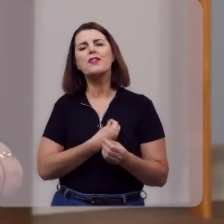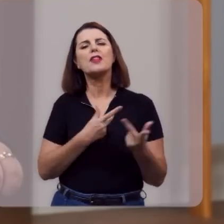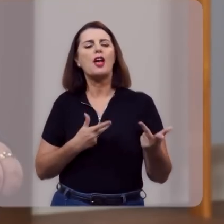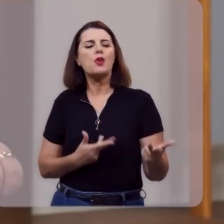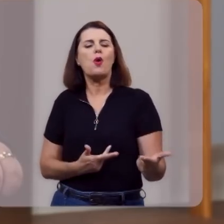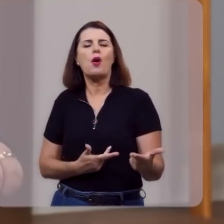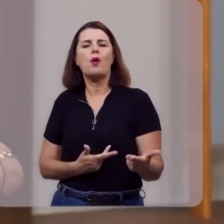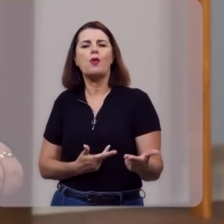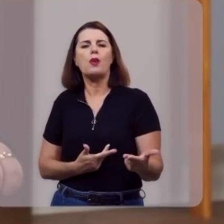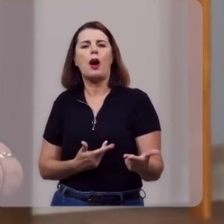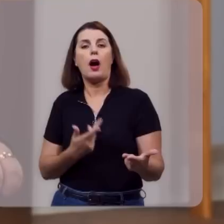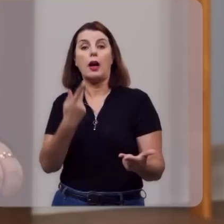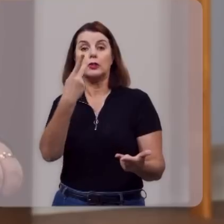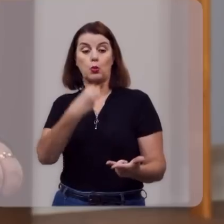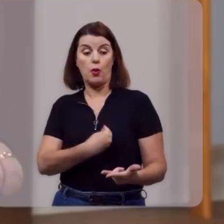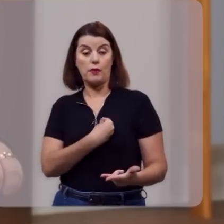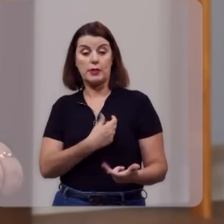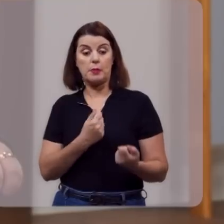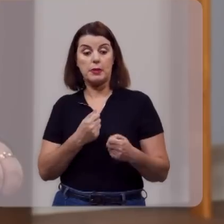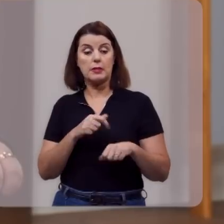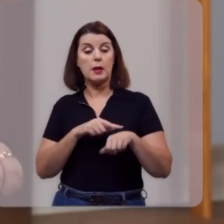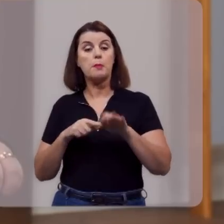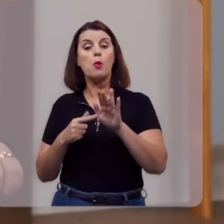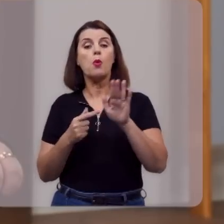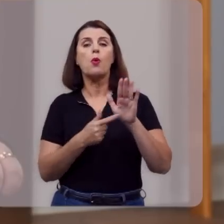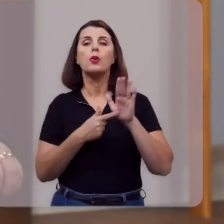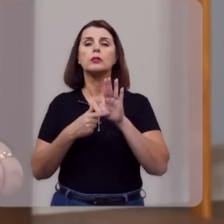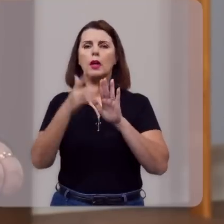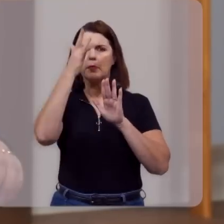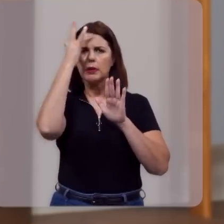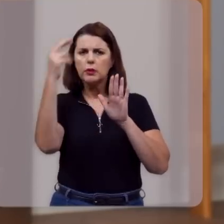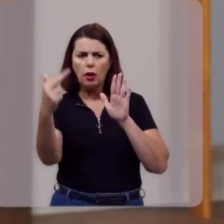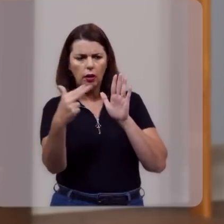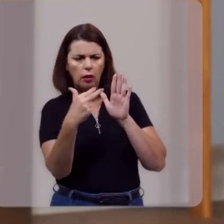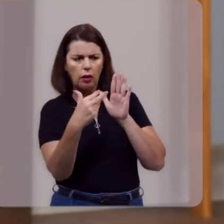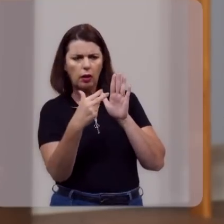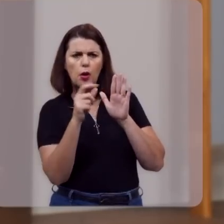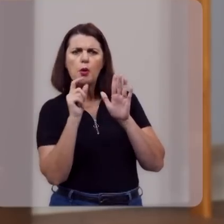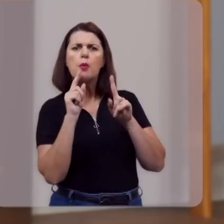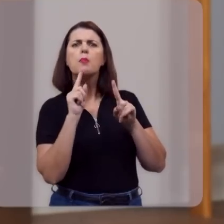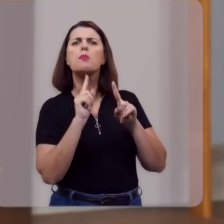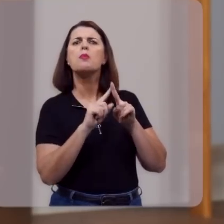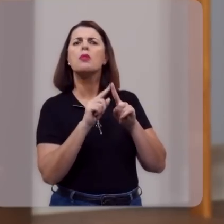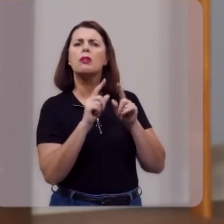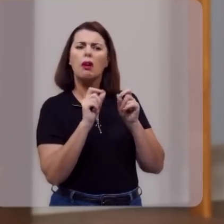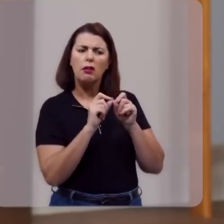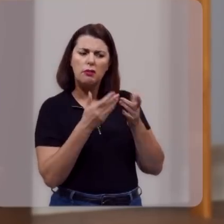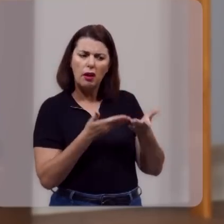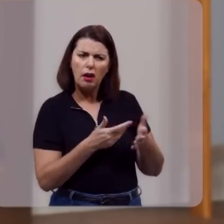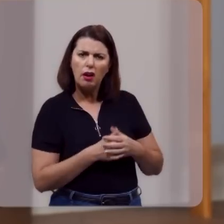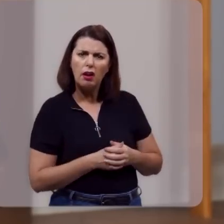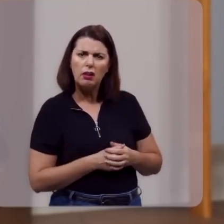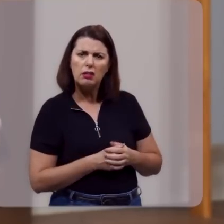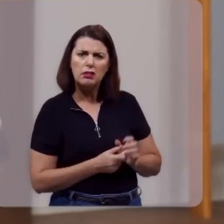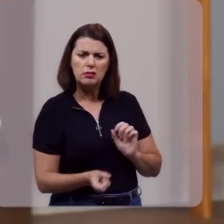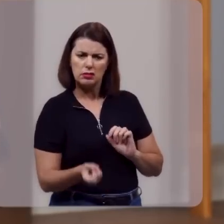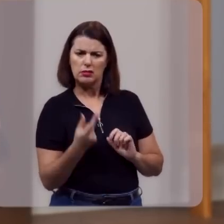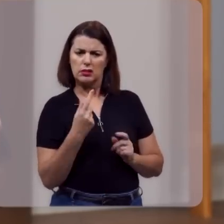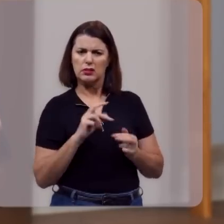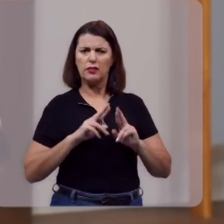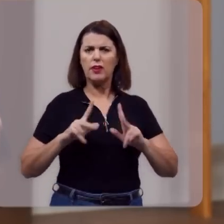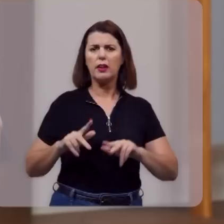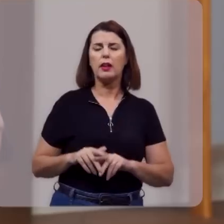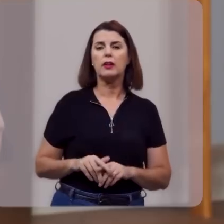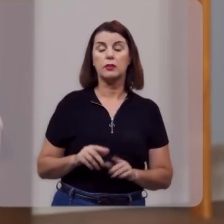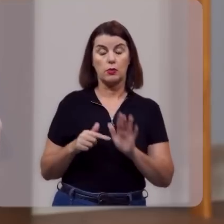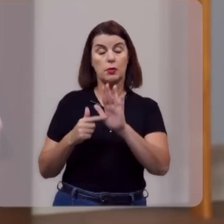mesmo jeito. Que a sua vida evoque a possibilidade de que as pessoas perguntem por que você faz o que faz, e que nessa